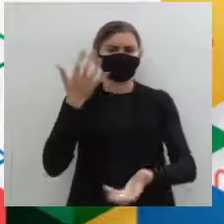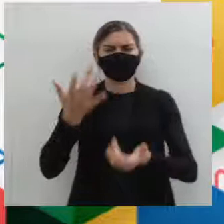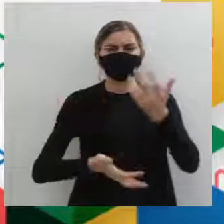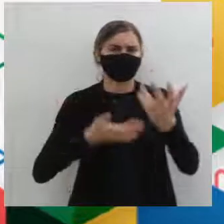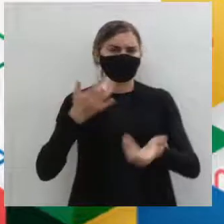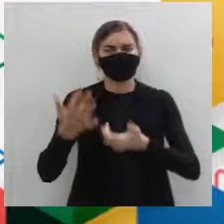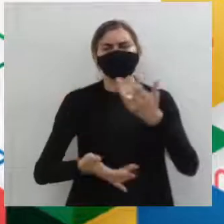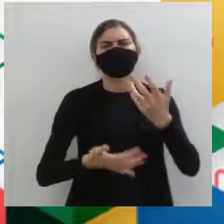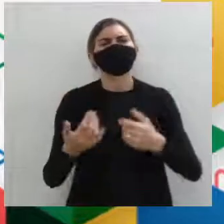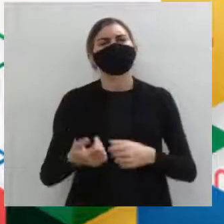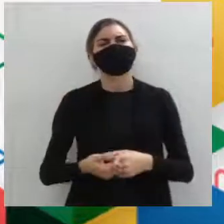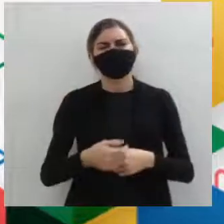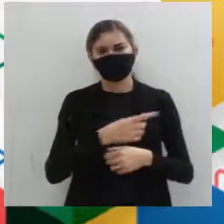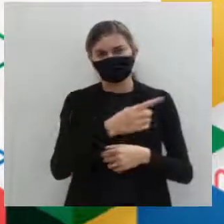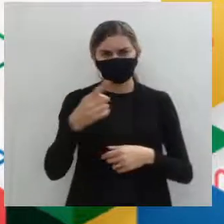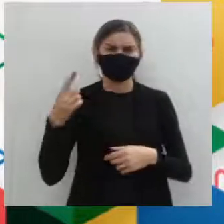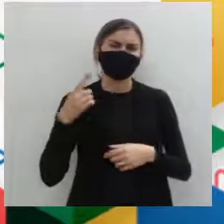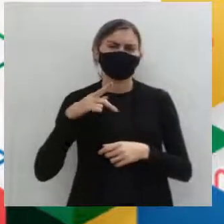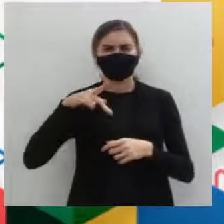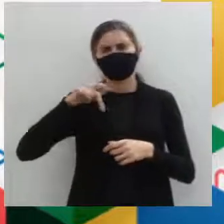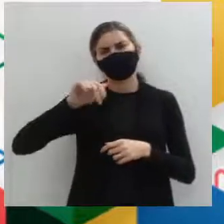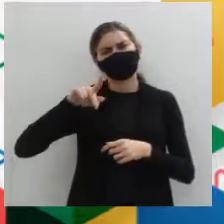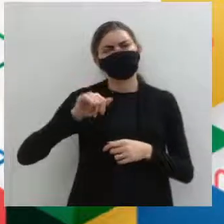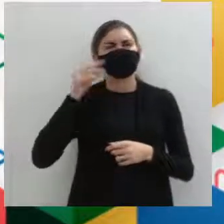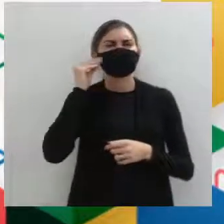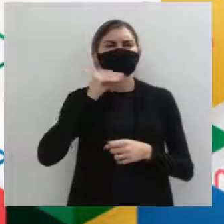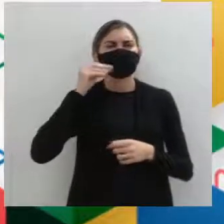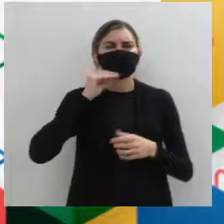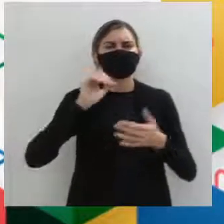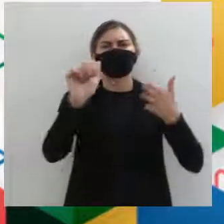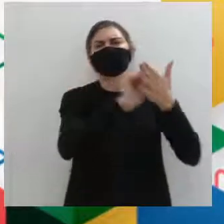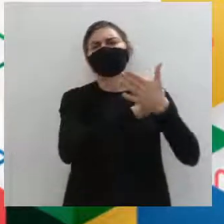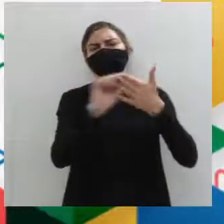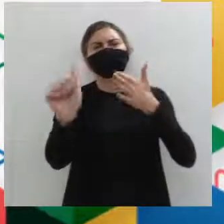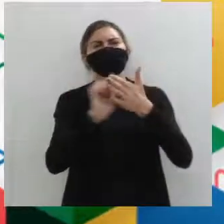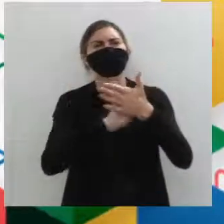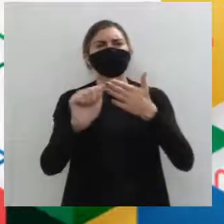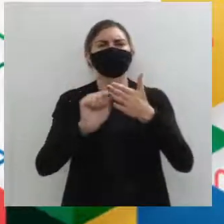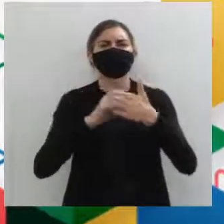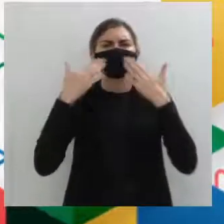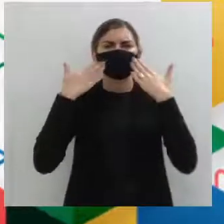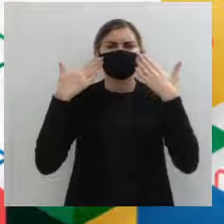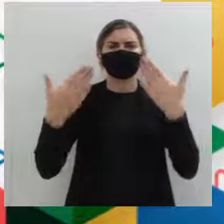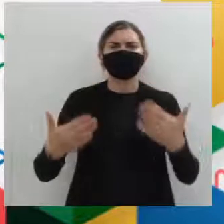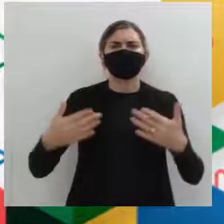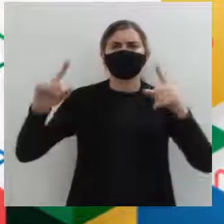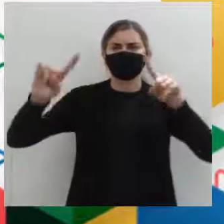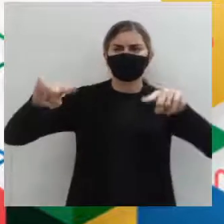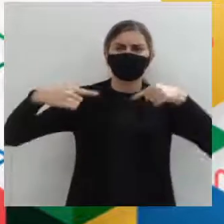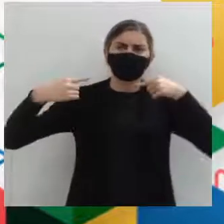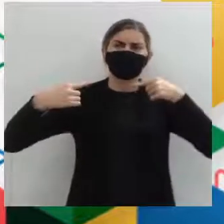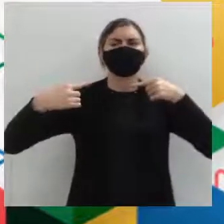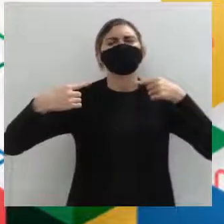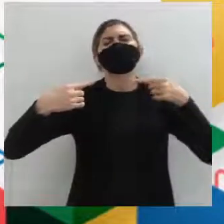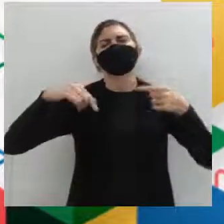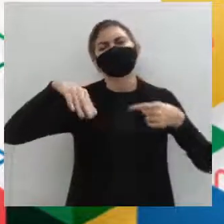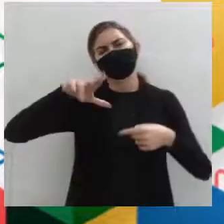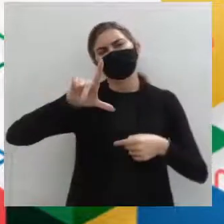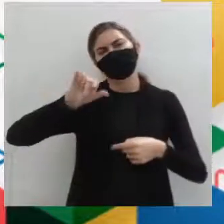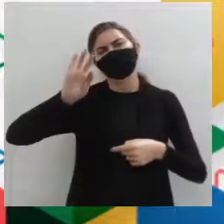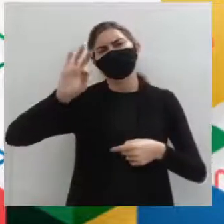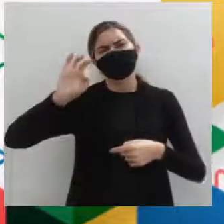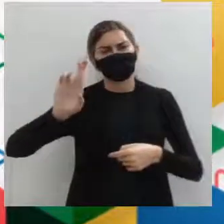queimado. Era uma forma do Papa tentar apagar a imagem do afrontoso Martinho